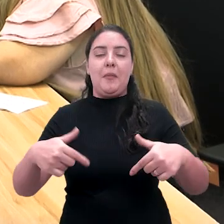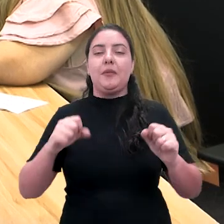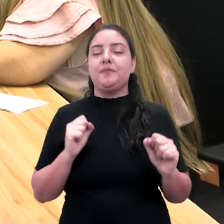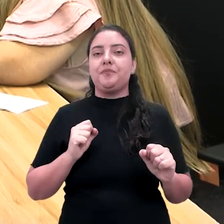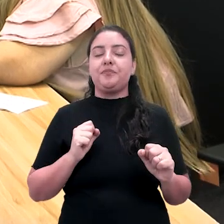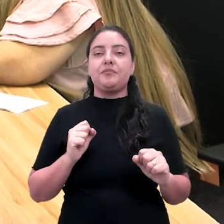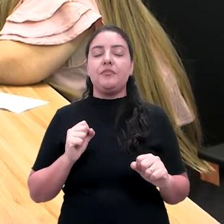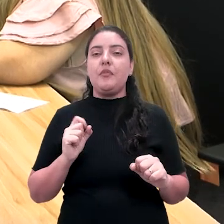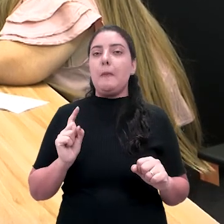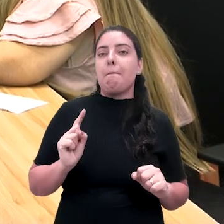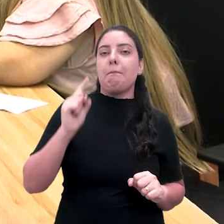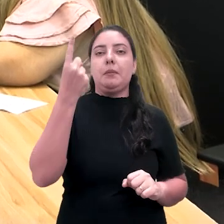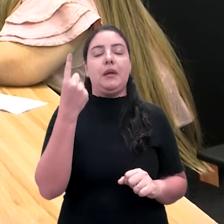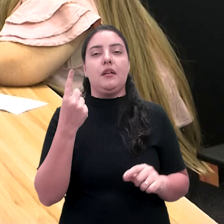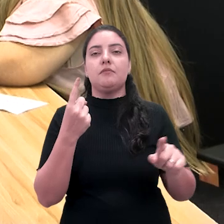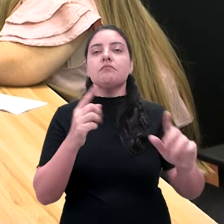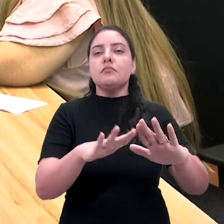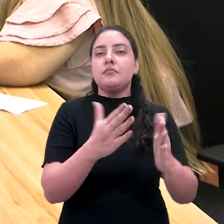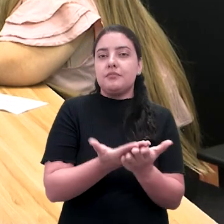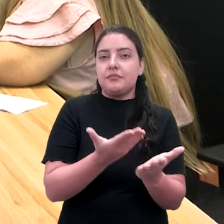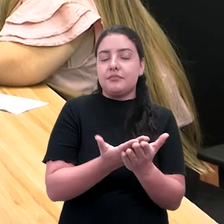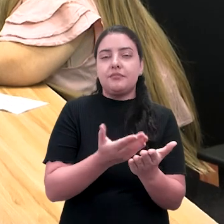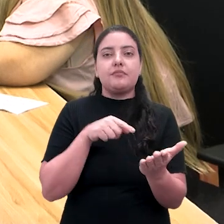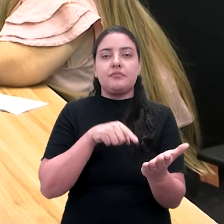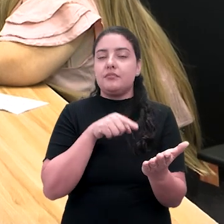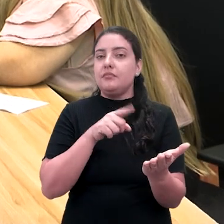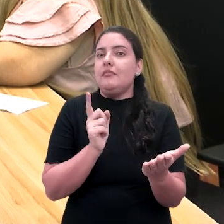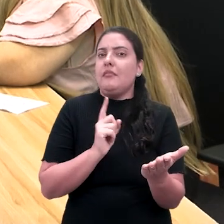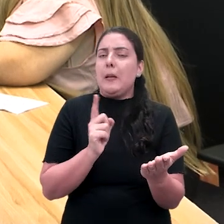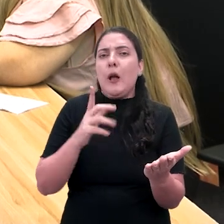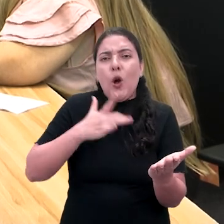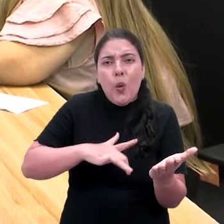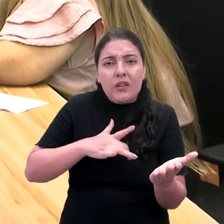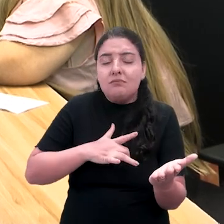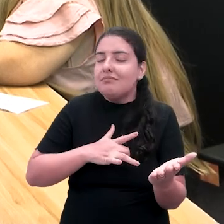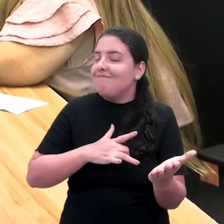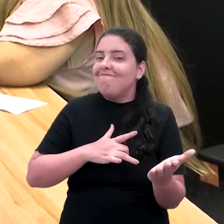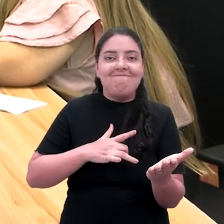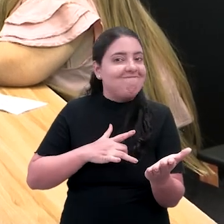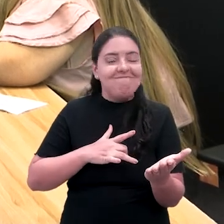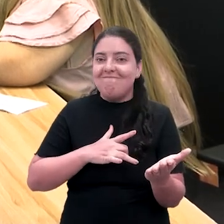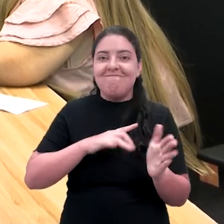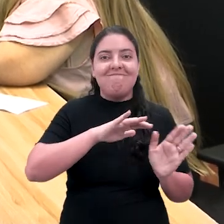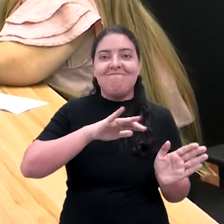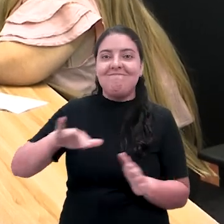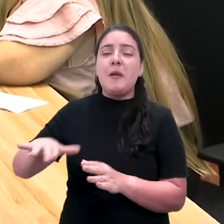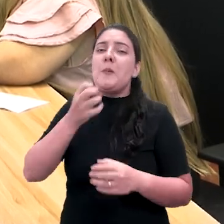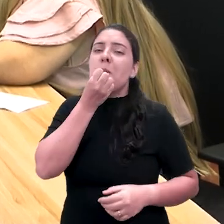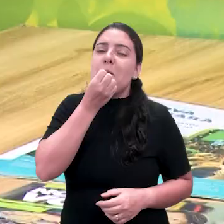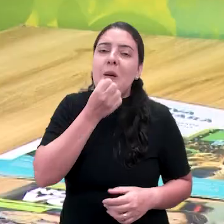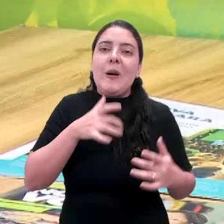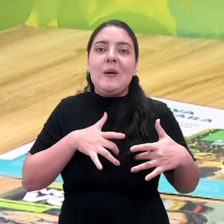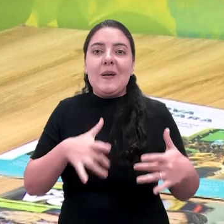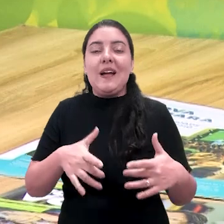o primeiro impacto que eu tive da escola não foi esse. Eu disse, meu Deus, uma coisa boa, a gente